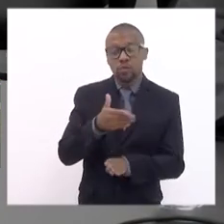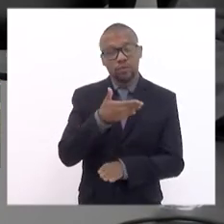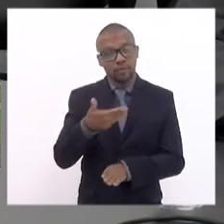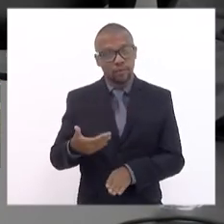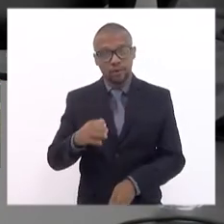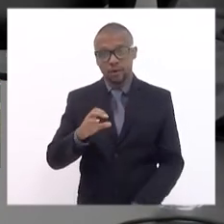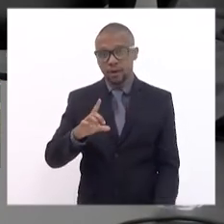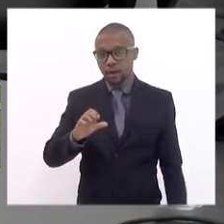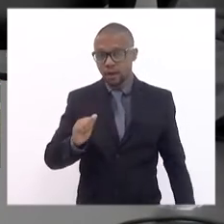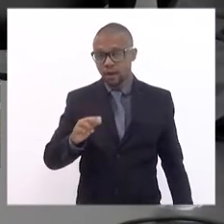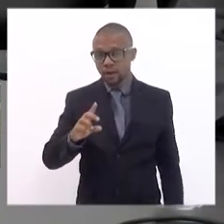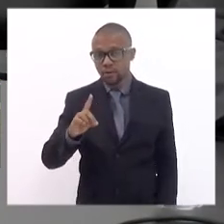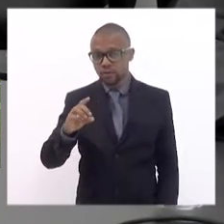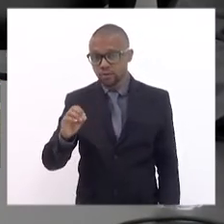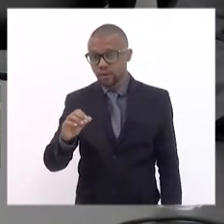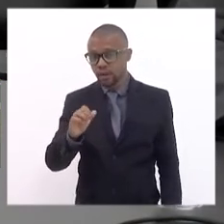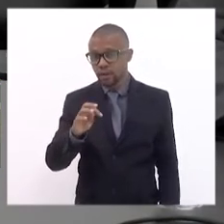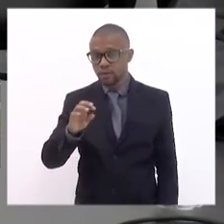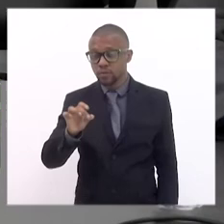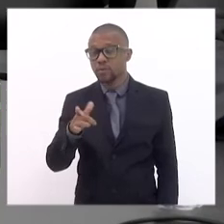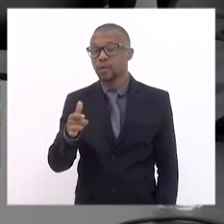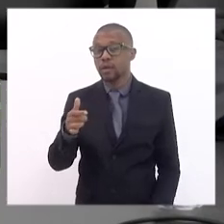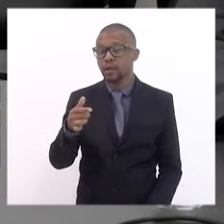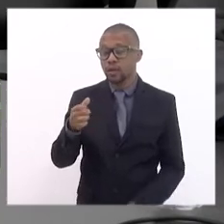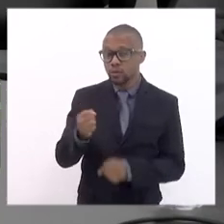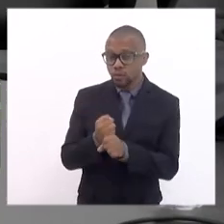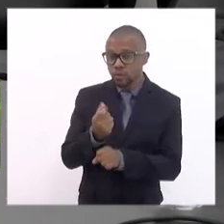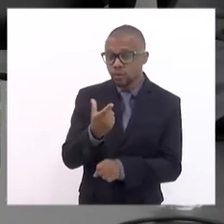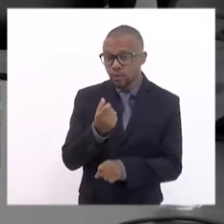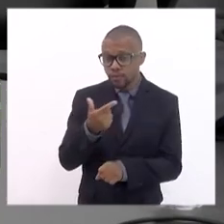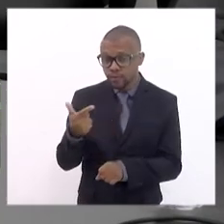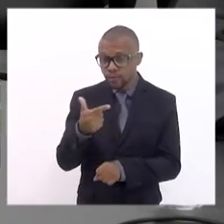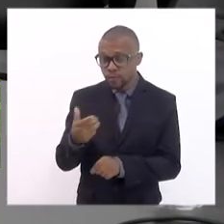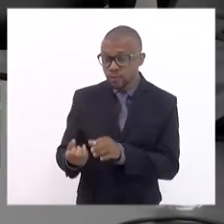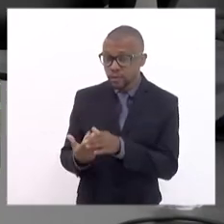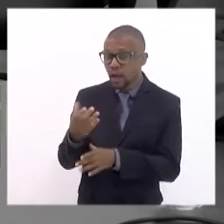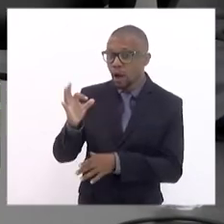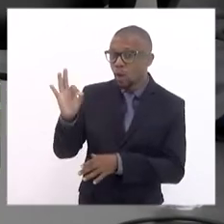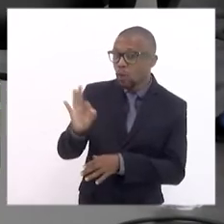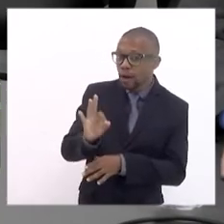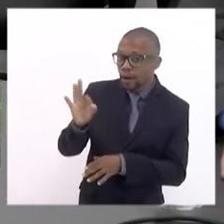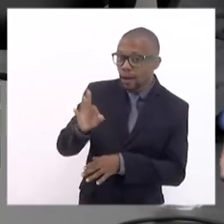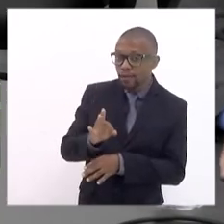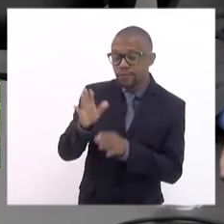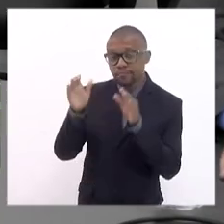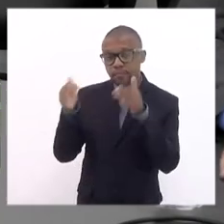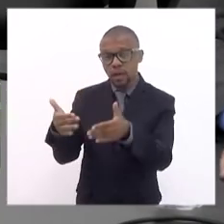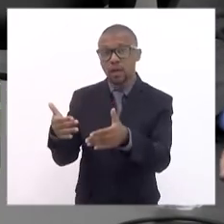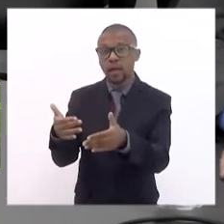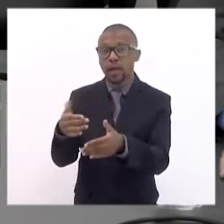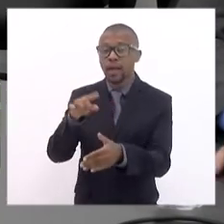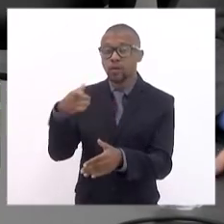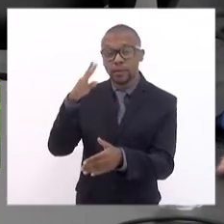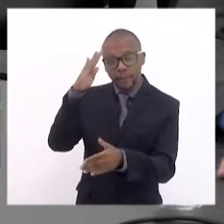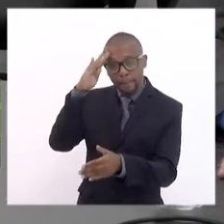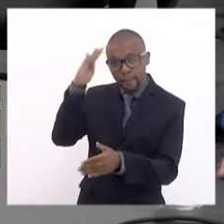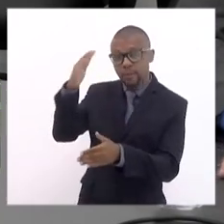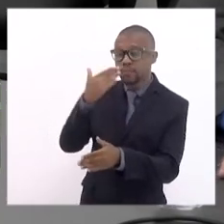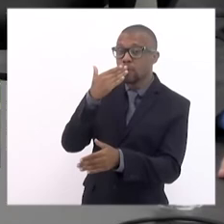microcrédito produtivo orientado em 2022 é a nossa prioridade. A gente está bem, bem, bem otimista que a gente vai